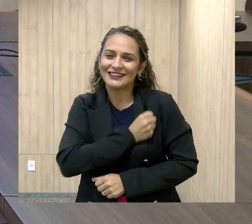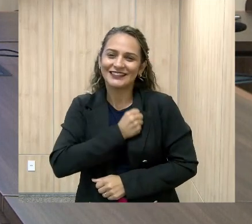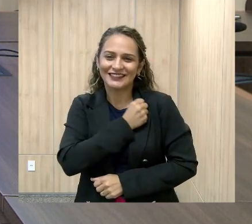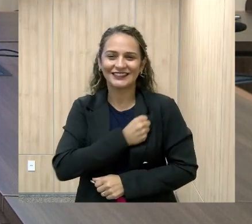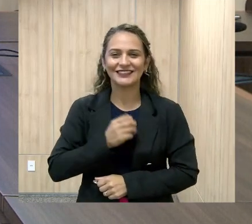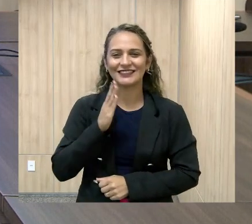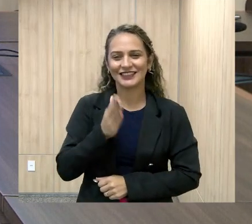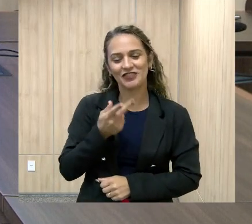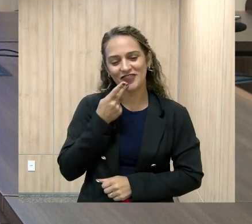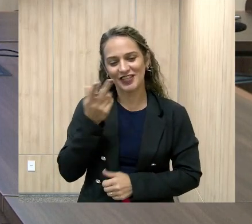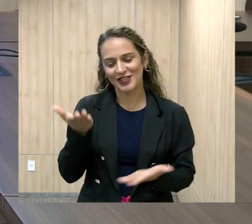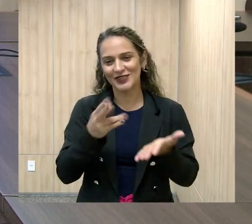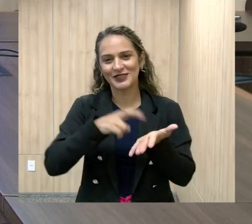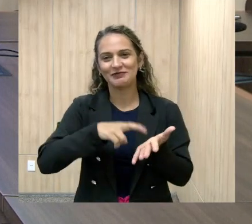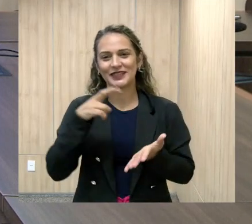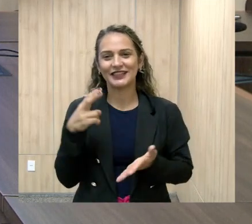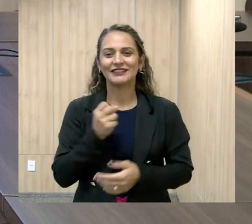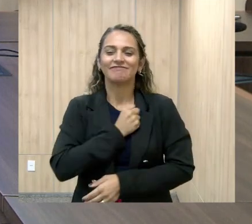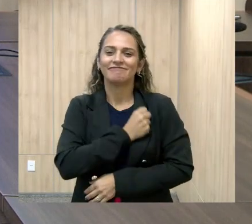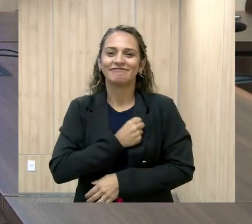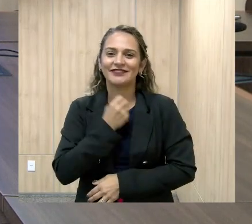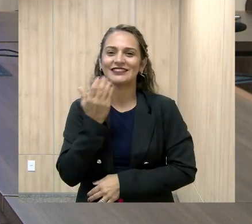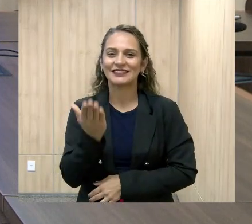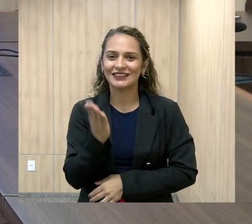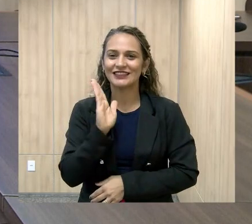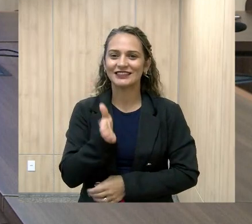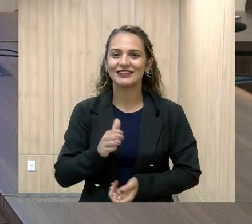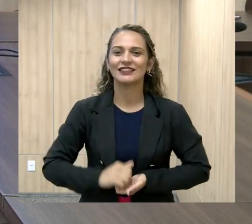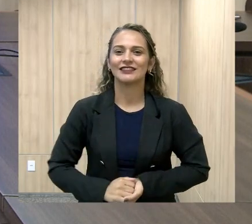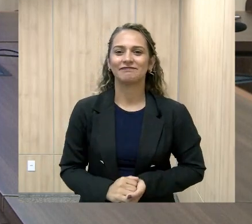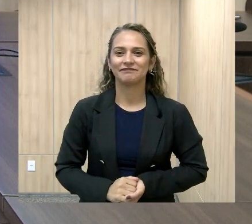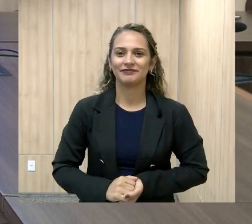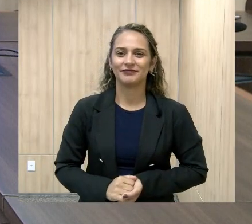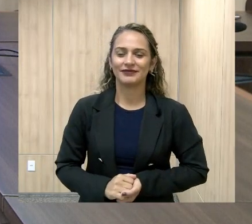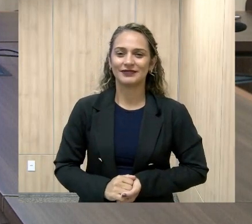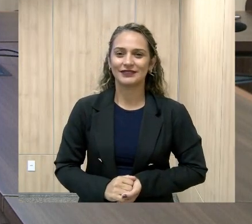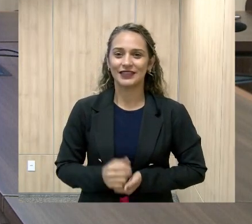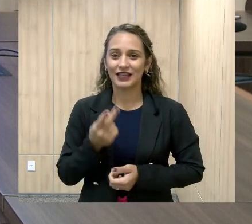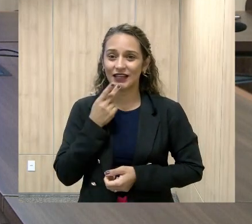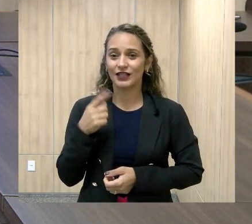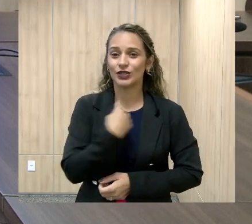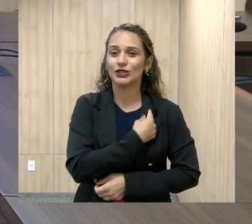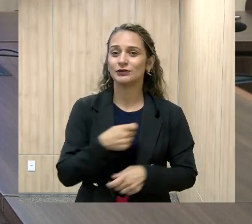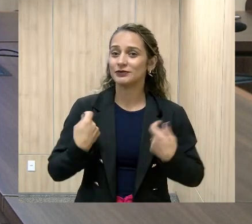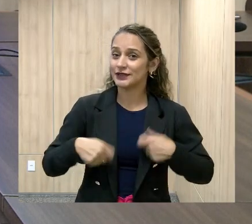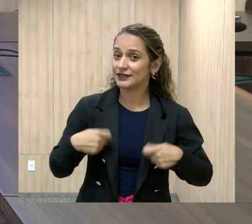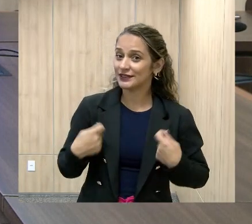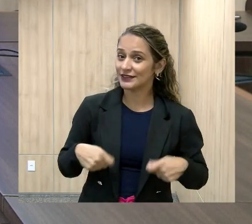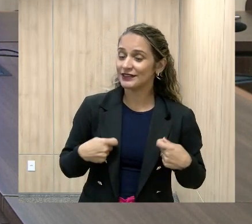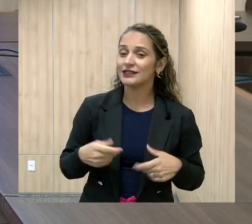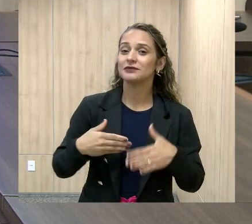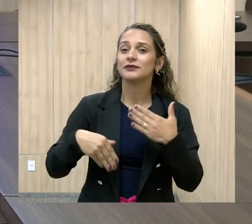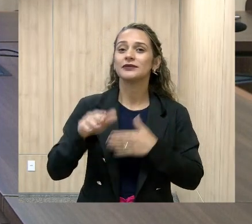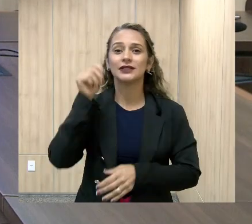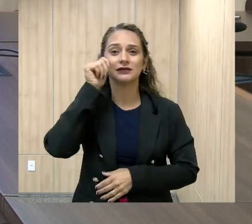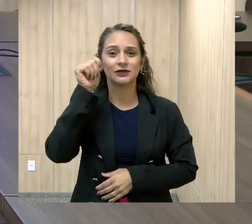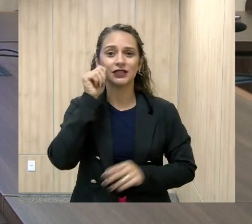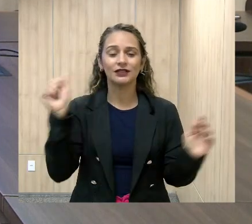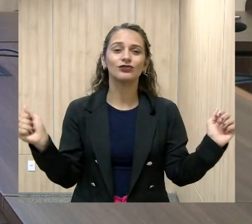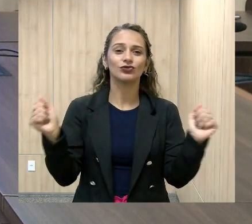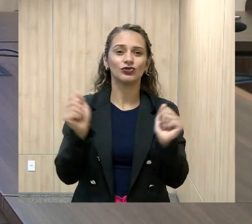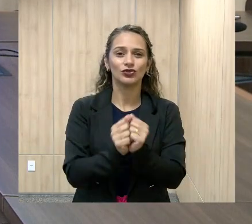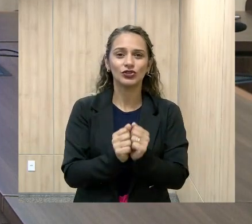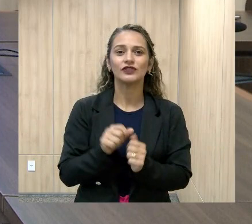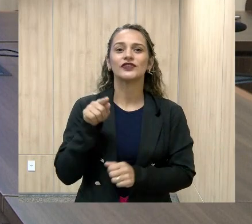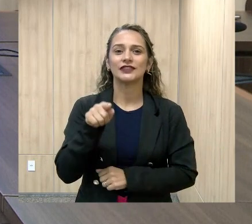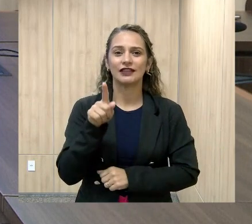ela tava morrendo de saudade dela falei hoje de manhã isso para ela e digo assim que nós precisamos de cada vez mulheres